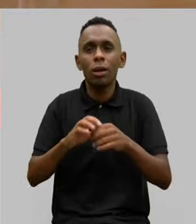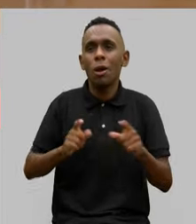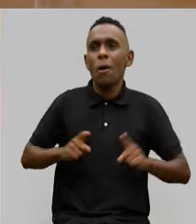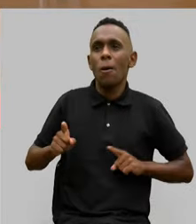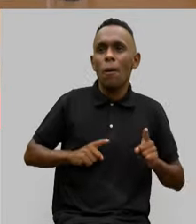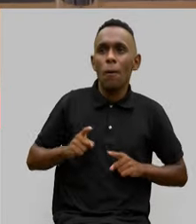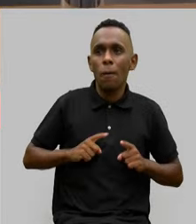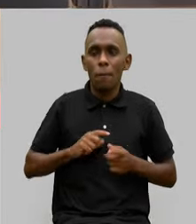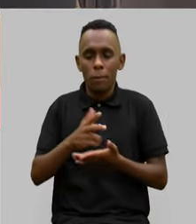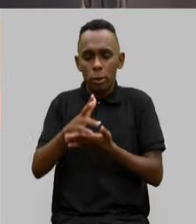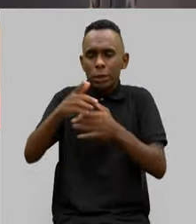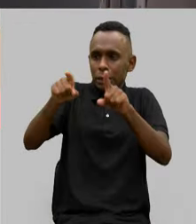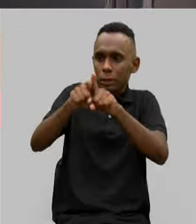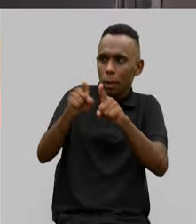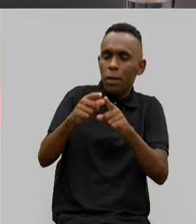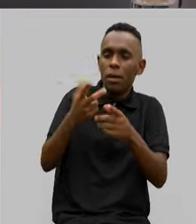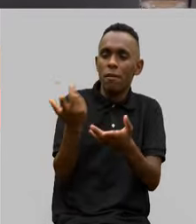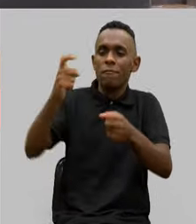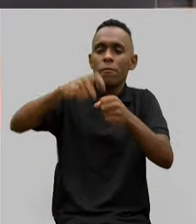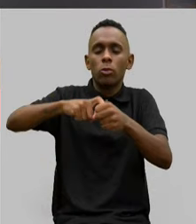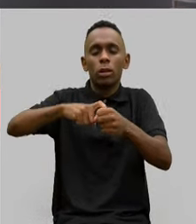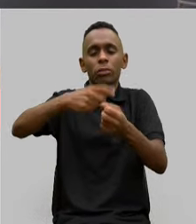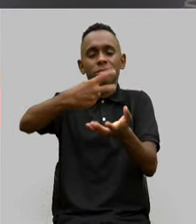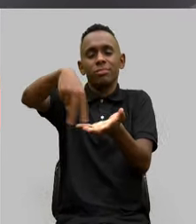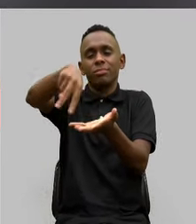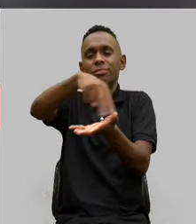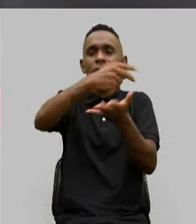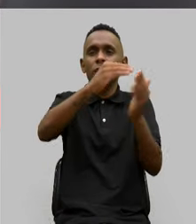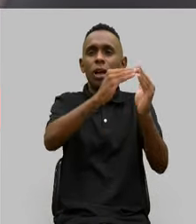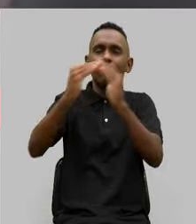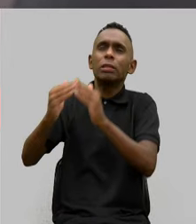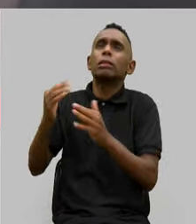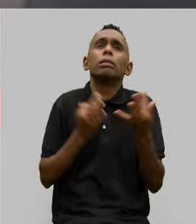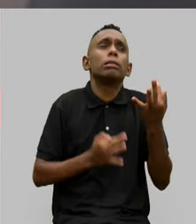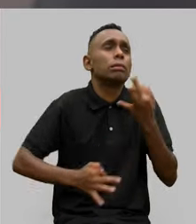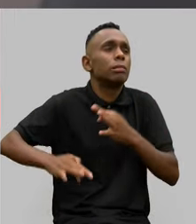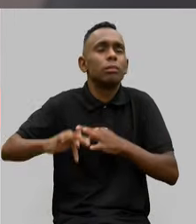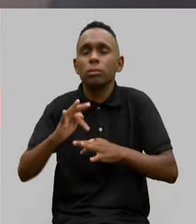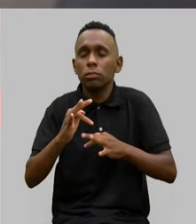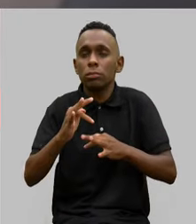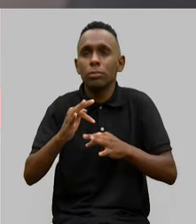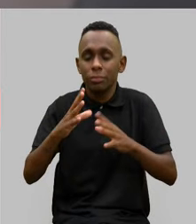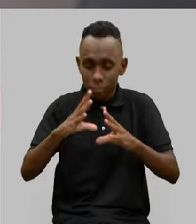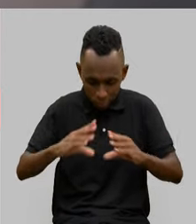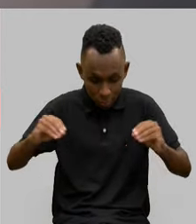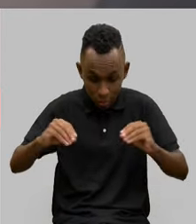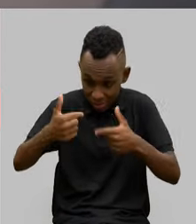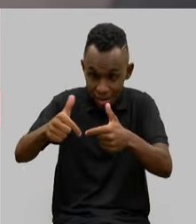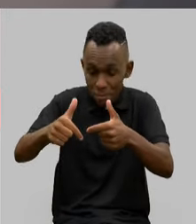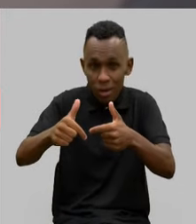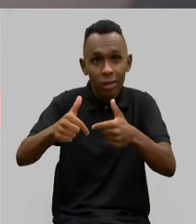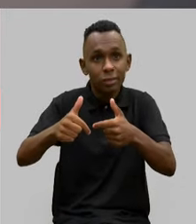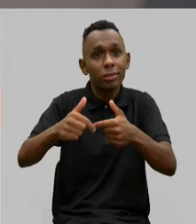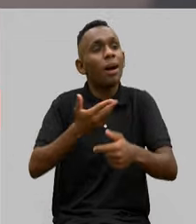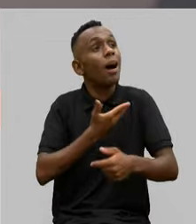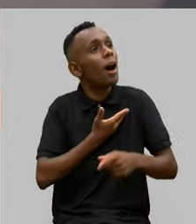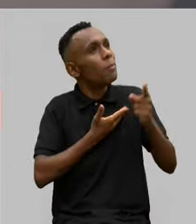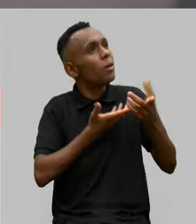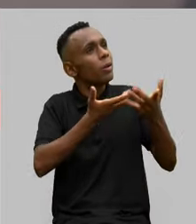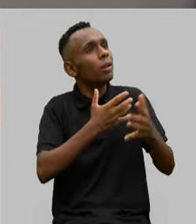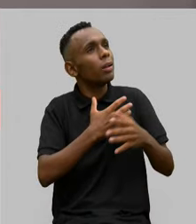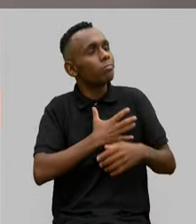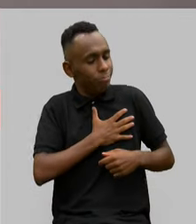fibromialgia pode voltar a dançar a vizinha com dor crônica pode voltar a trabalhar A amiga aquela que queria se